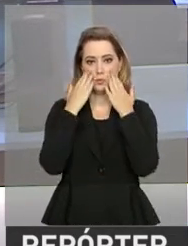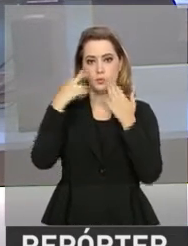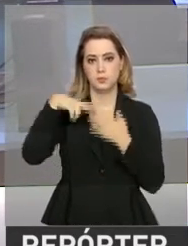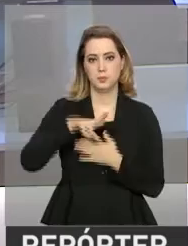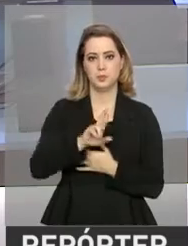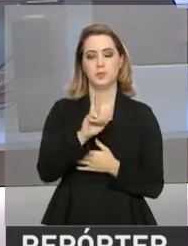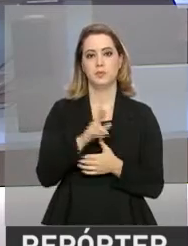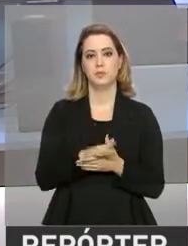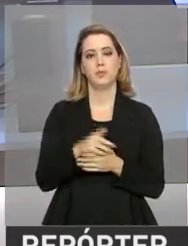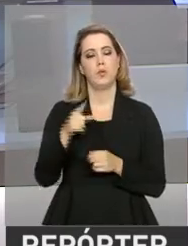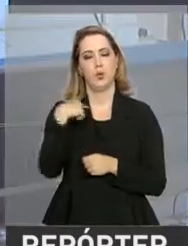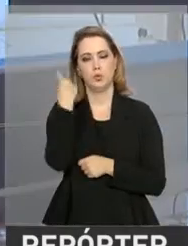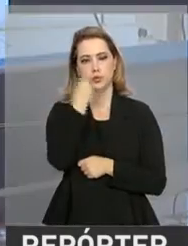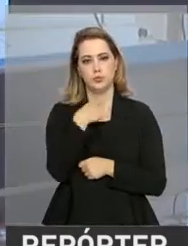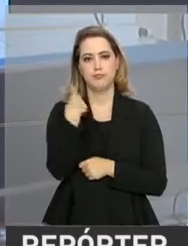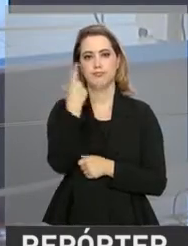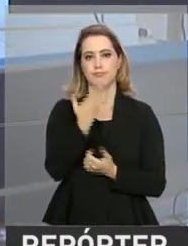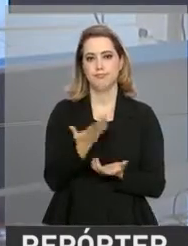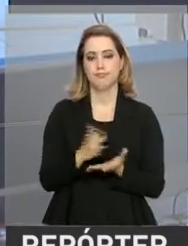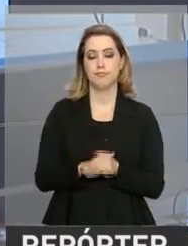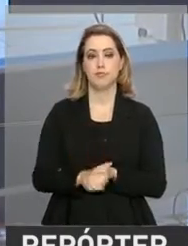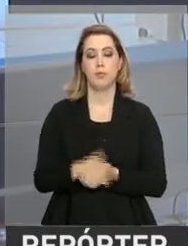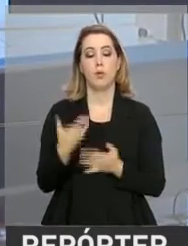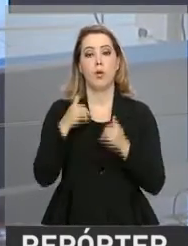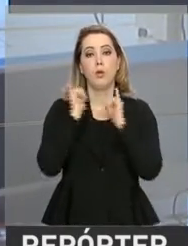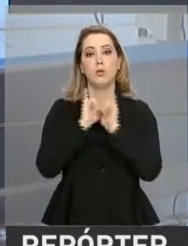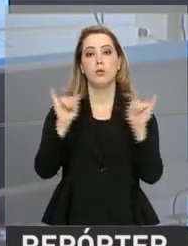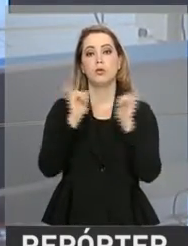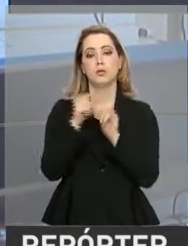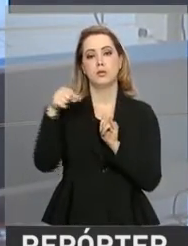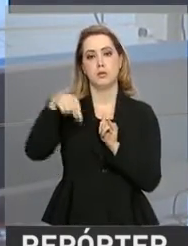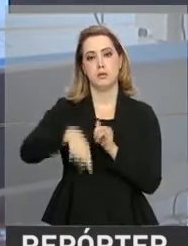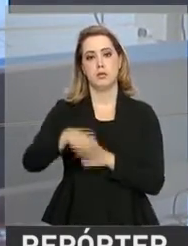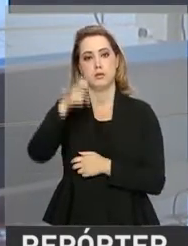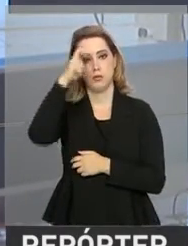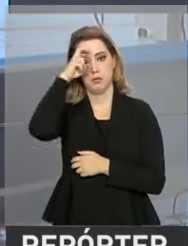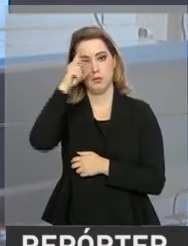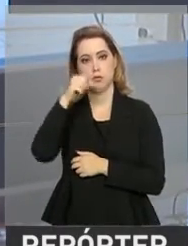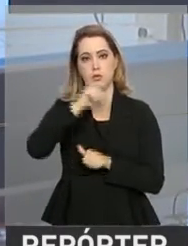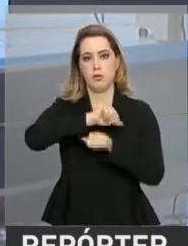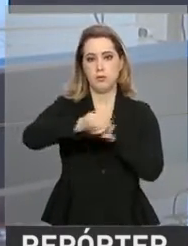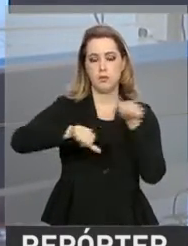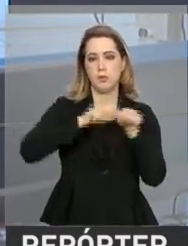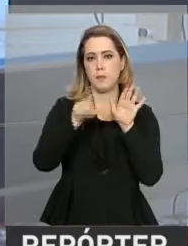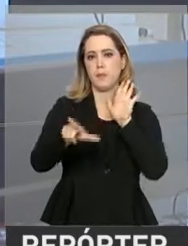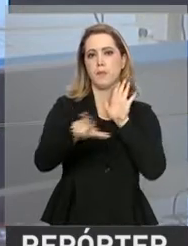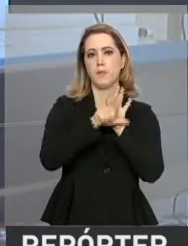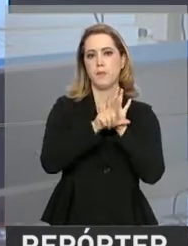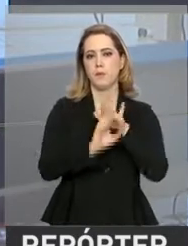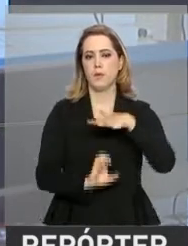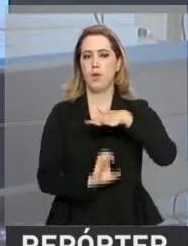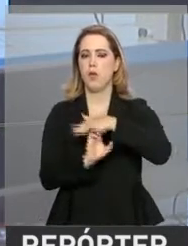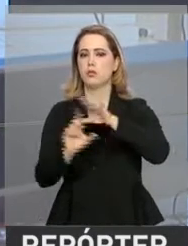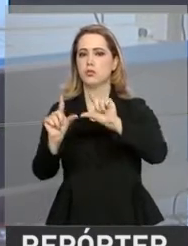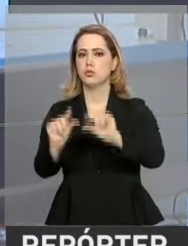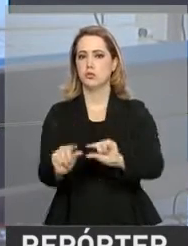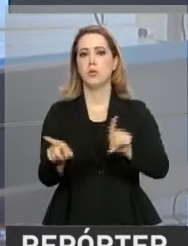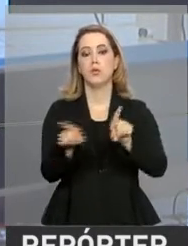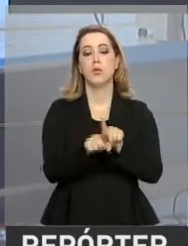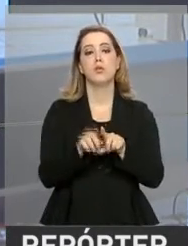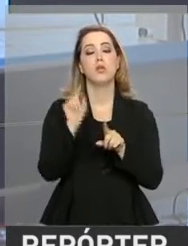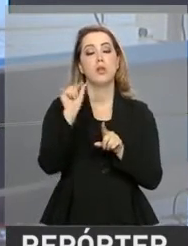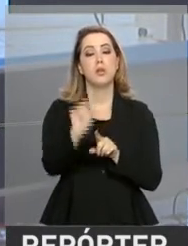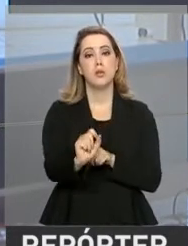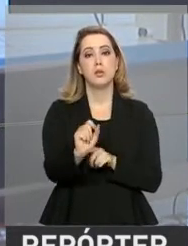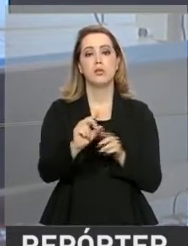nbr de hora em hora foram anunciadas nesta quinta feira mudanças na lei de micro e pequena empresa uma delas é o parcelamento